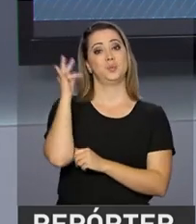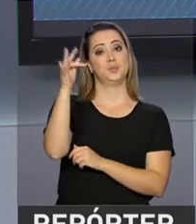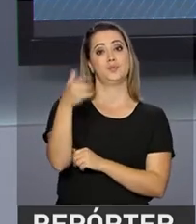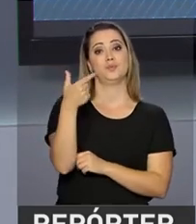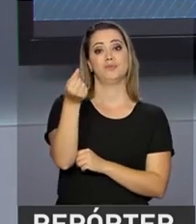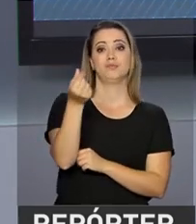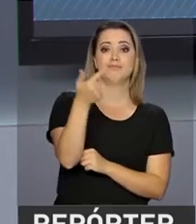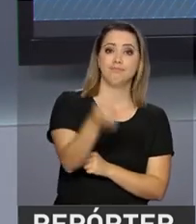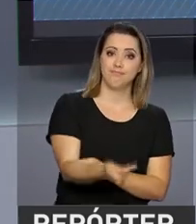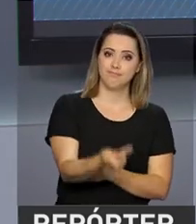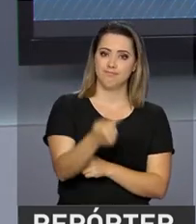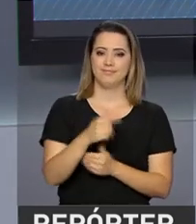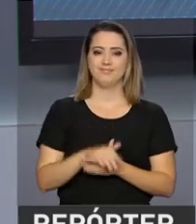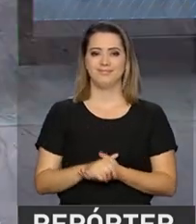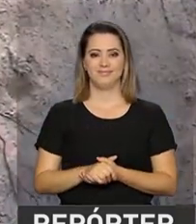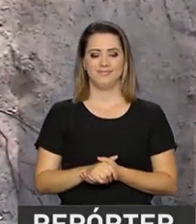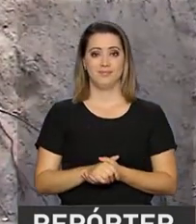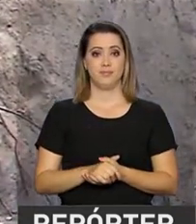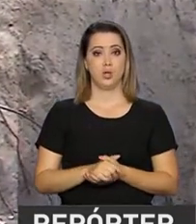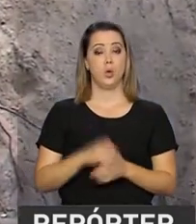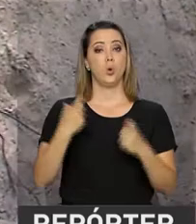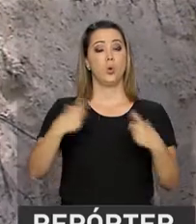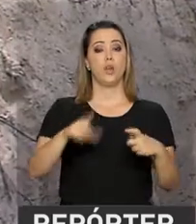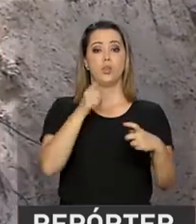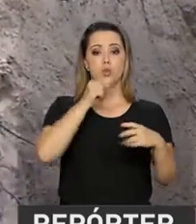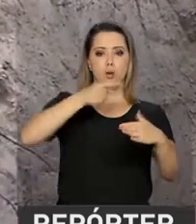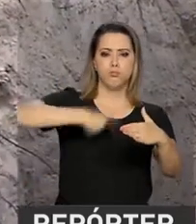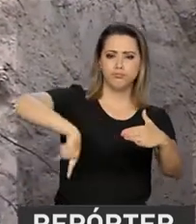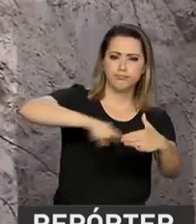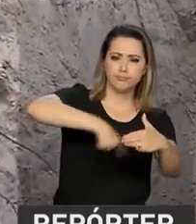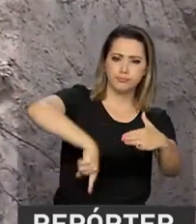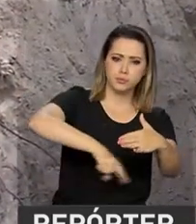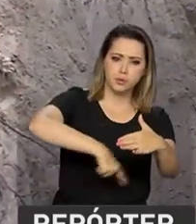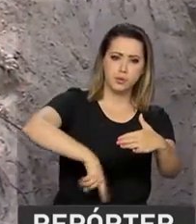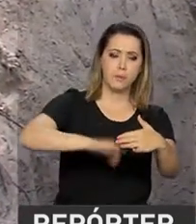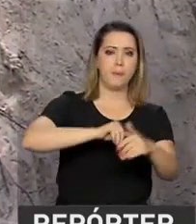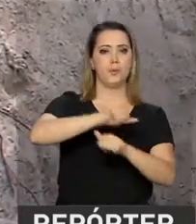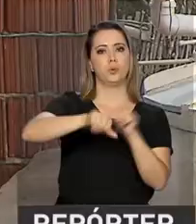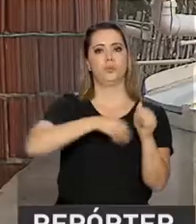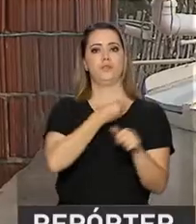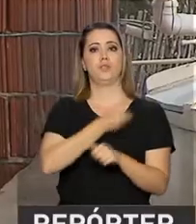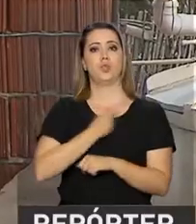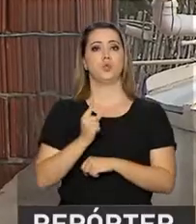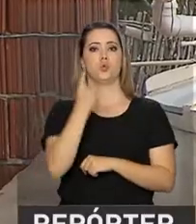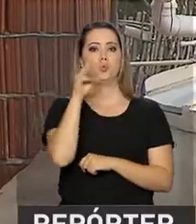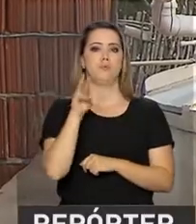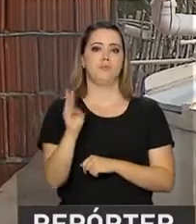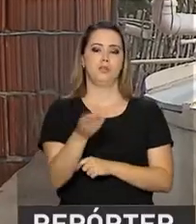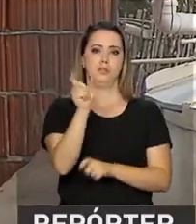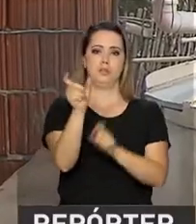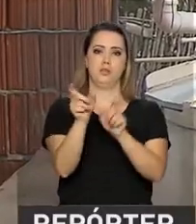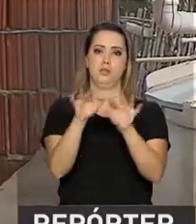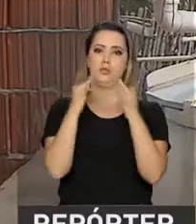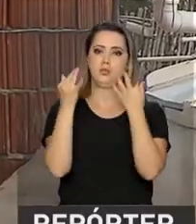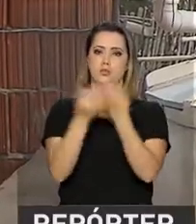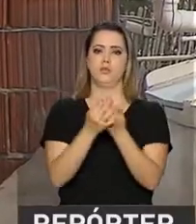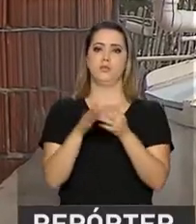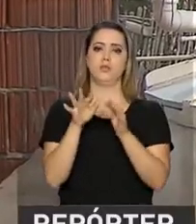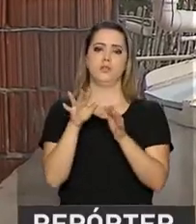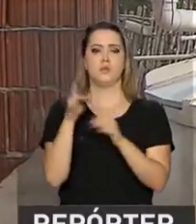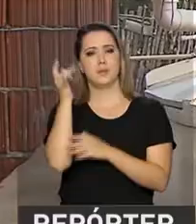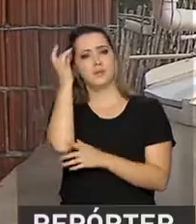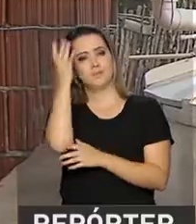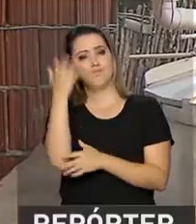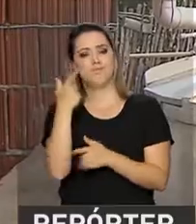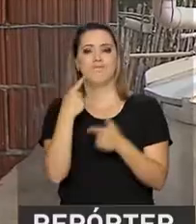de 2017 as cisternas mudaram a vida de cerca de 1 milhão de famílias ao facilitar a convivência com as